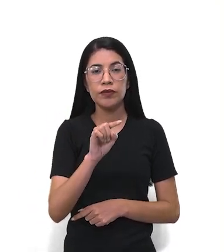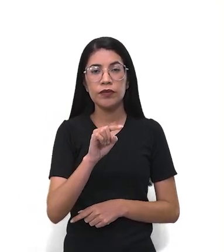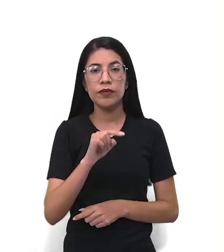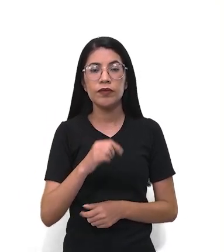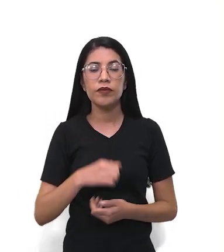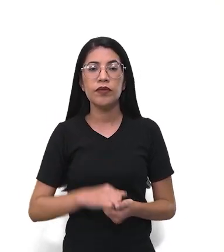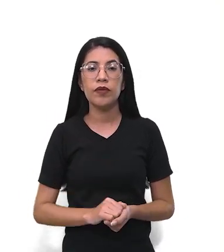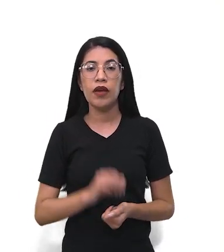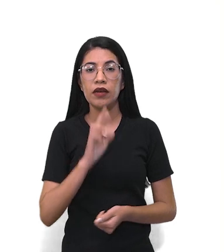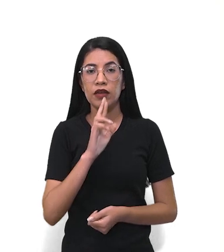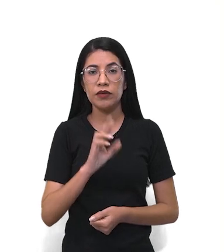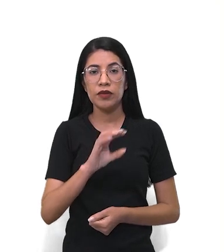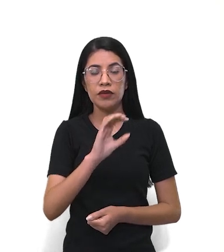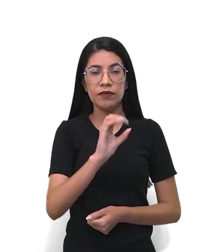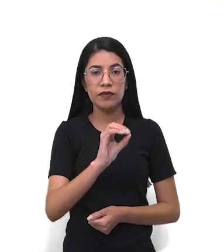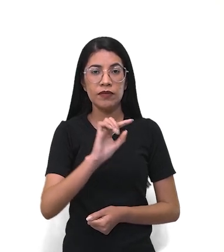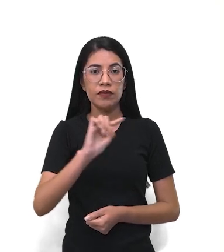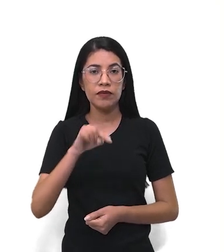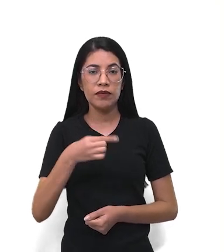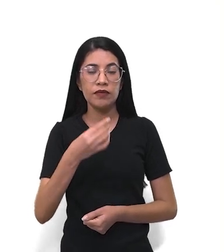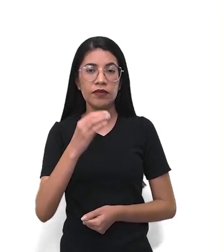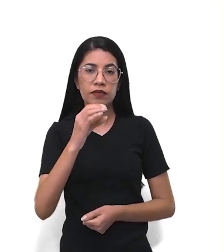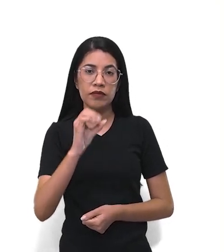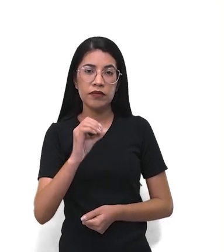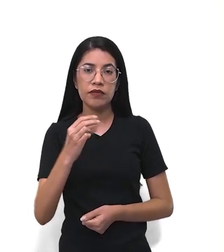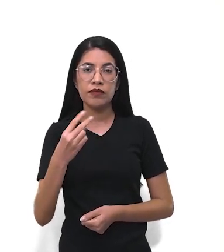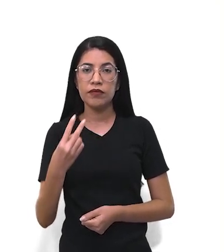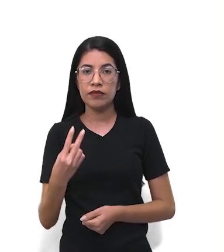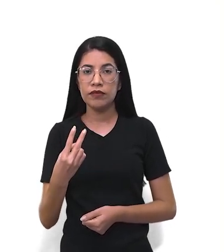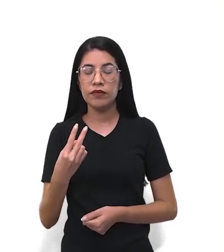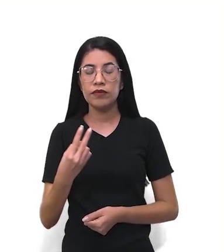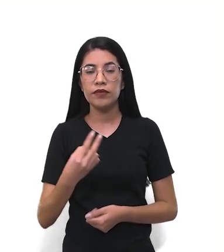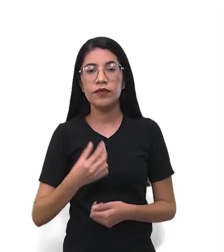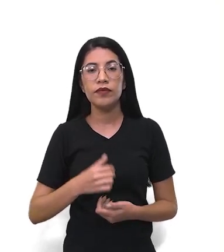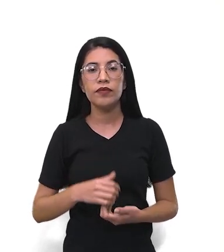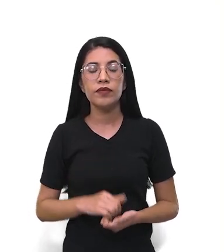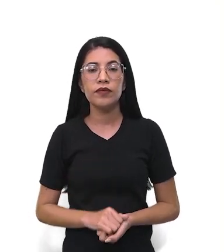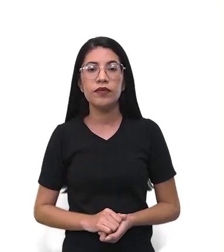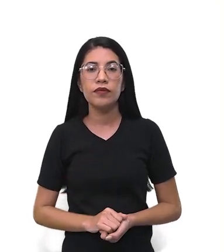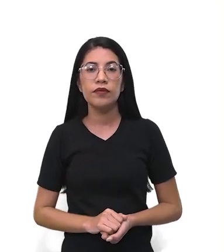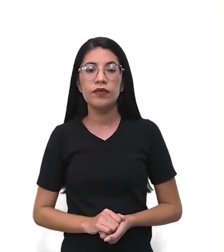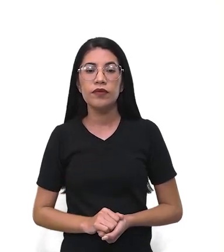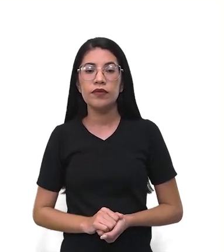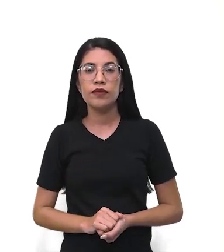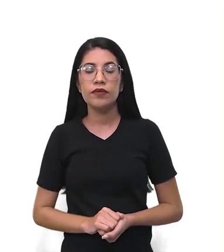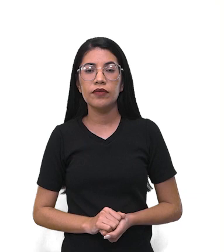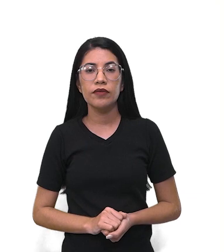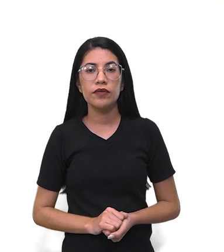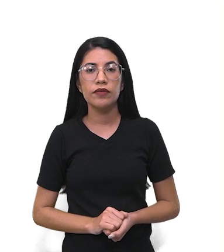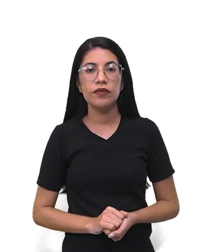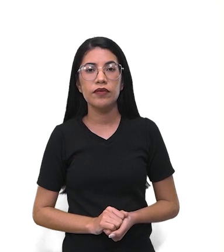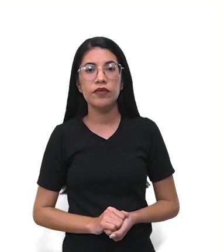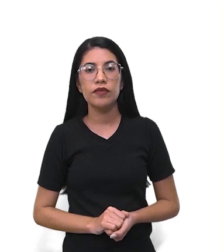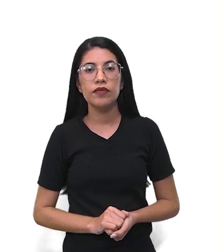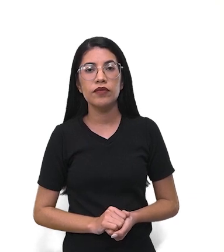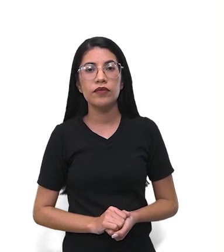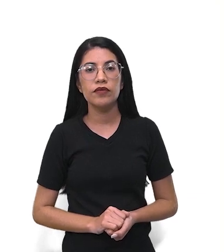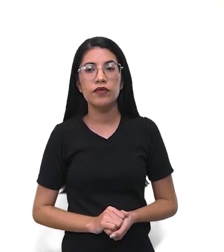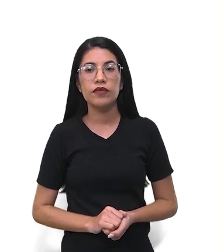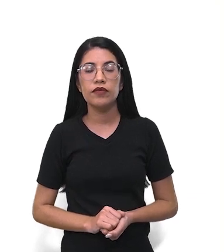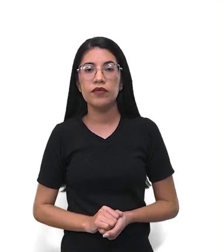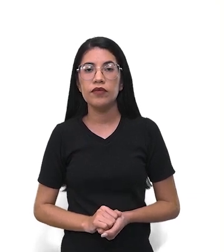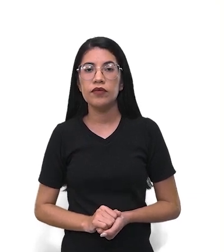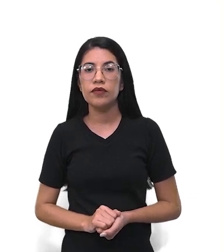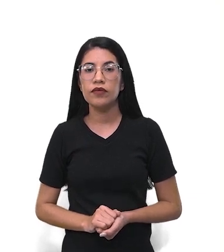casas, ok? Por isso que tem que ficar esse 0 na frente ali do algarismo 2.